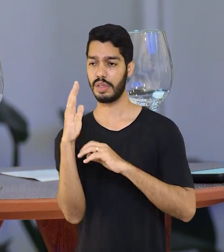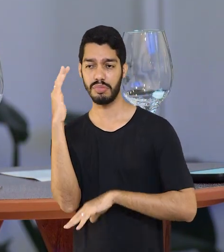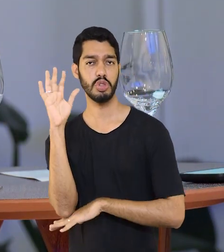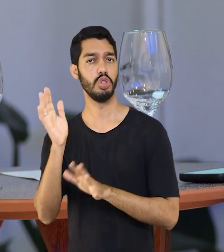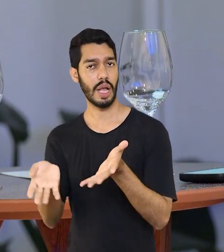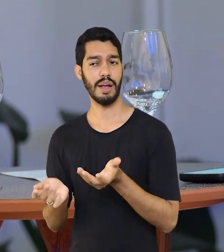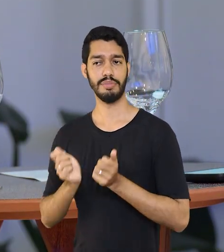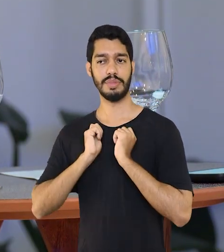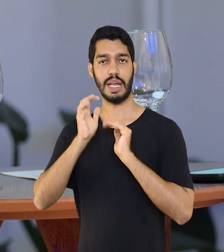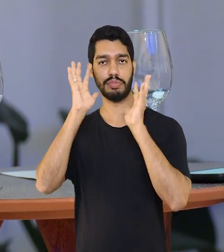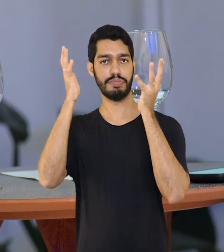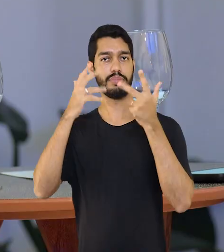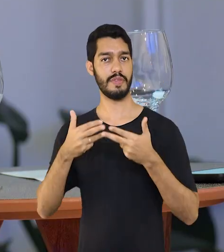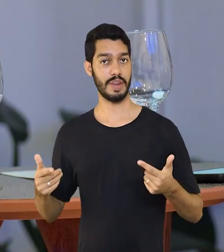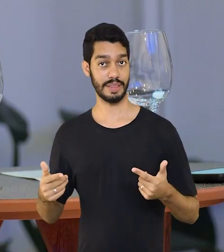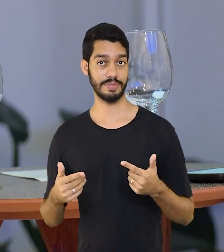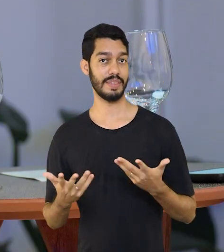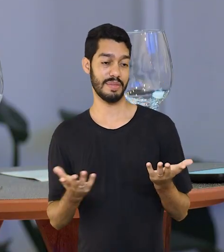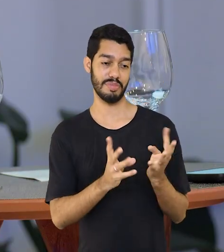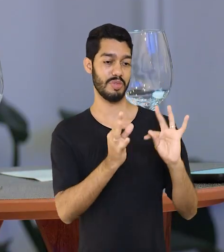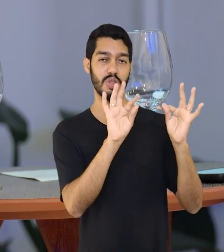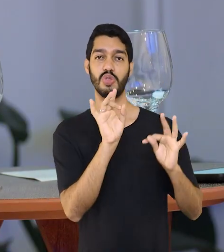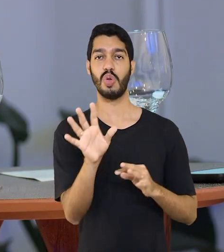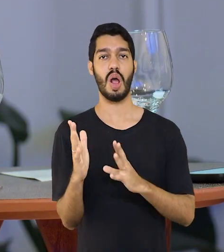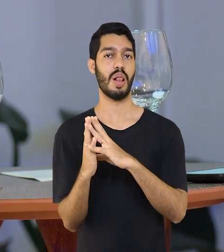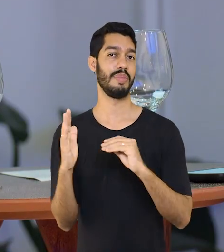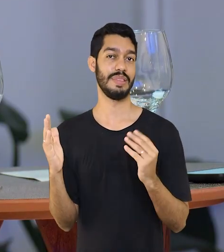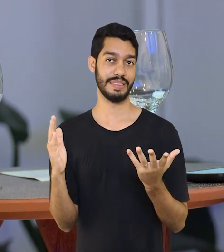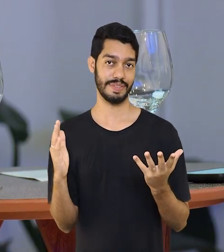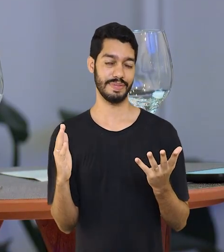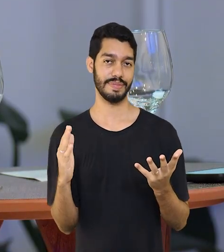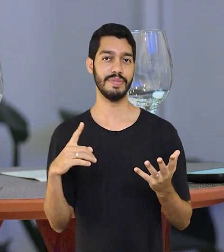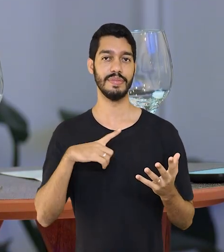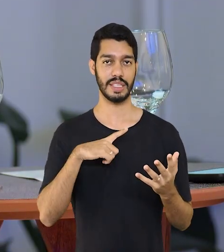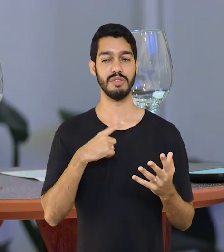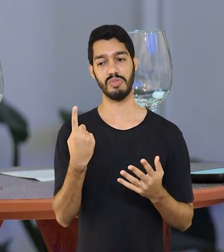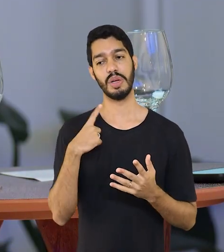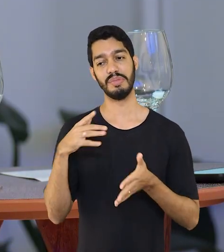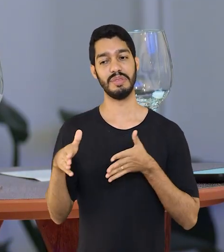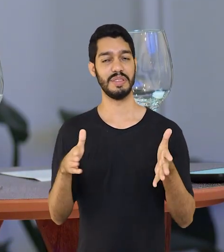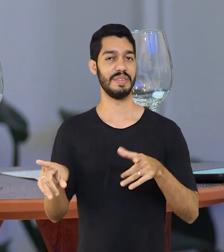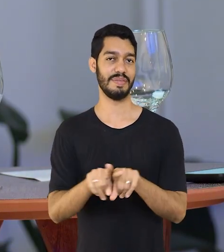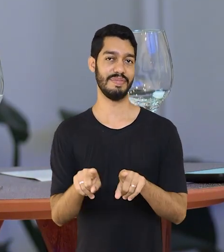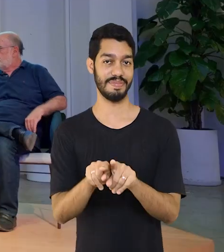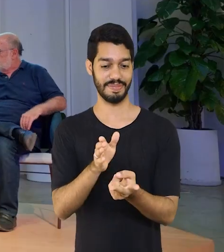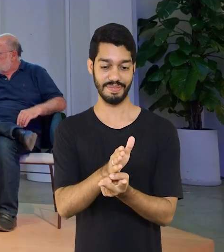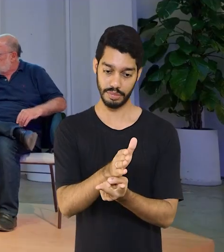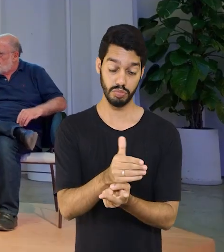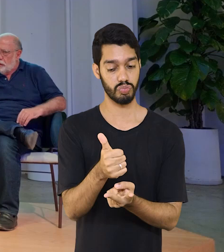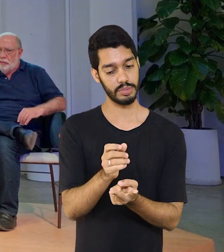que a natureza já te dá. Então, tem essa vertente aí de atuar no caminho também.